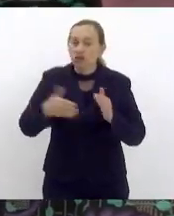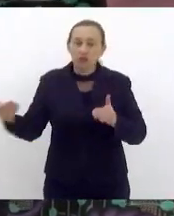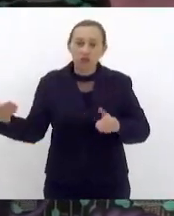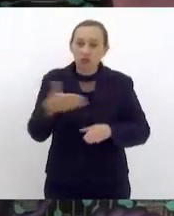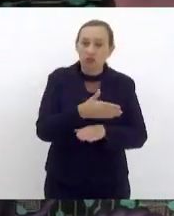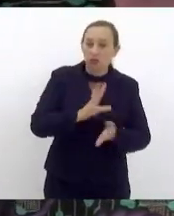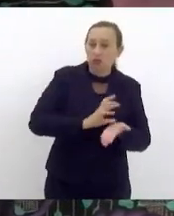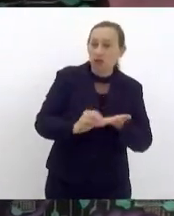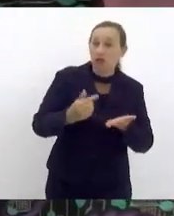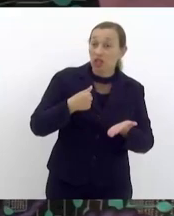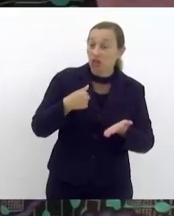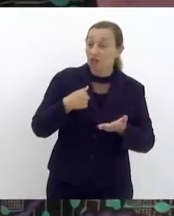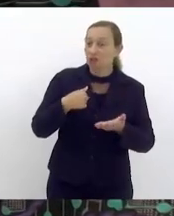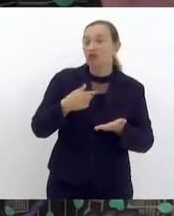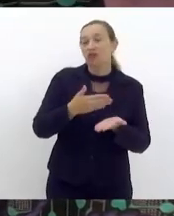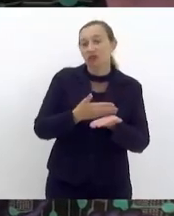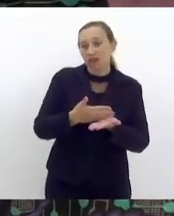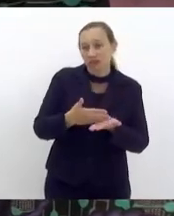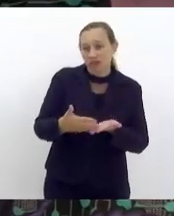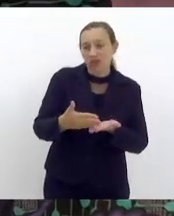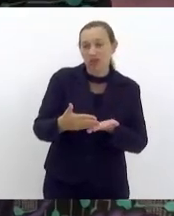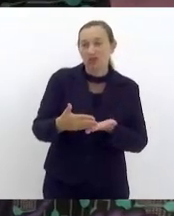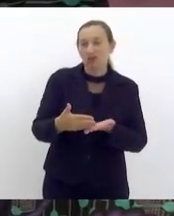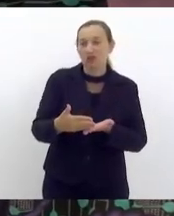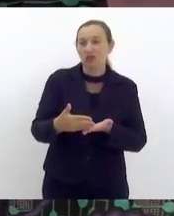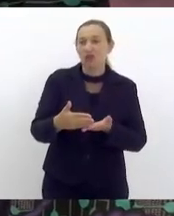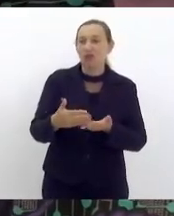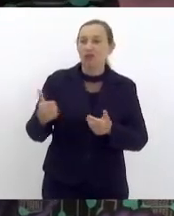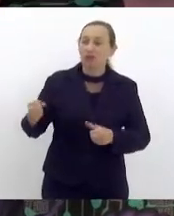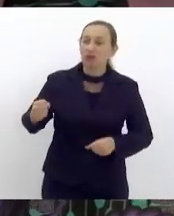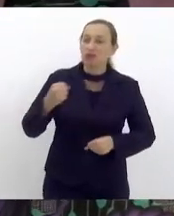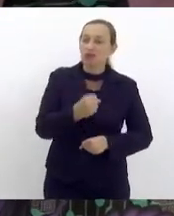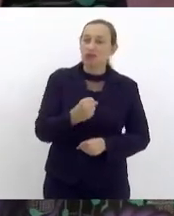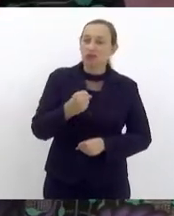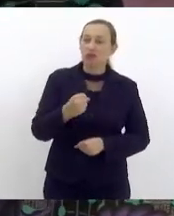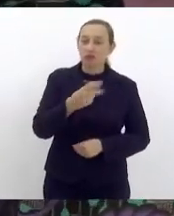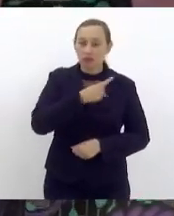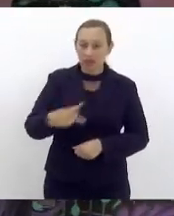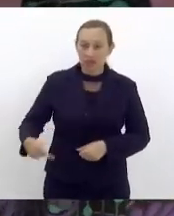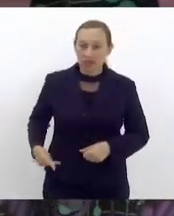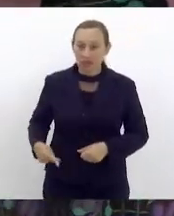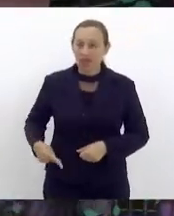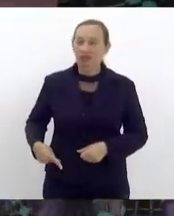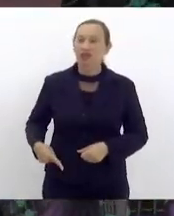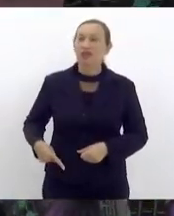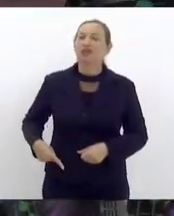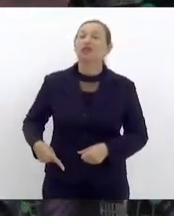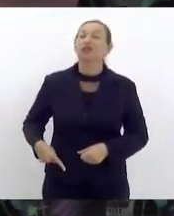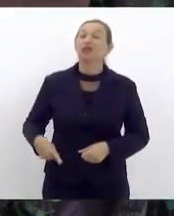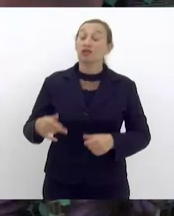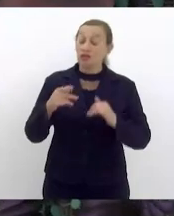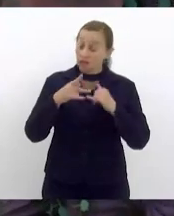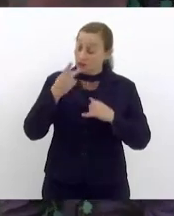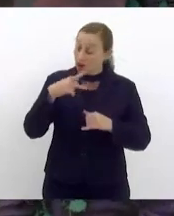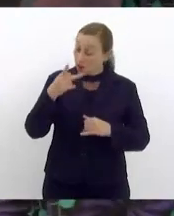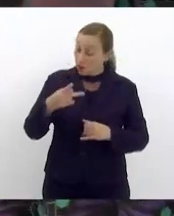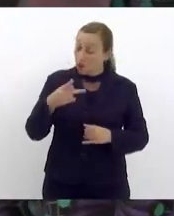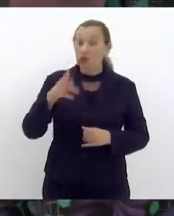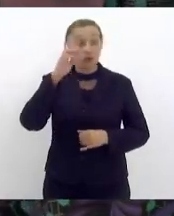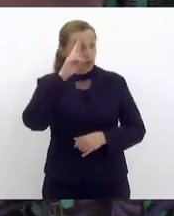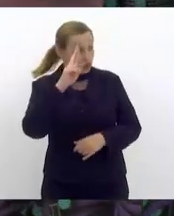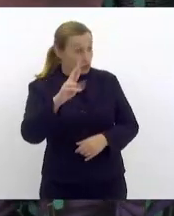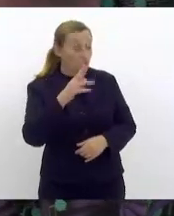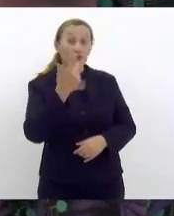como presidi exceção que o nosso presidente foi eleito fez esse discurso perfeito coerente é que vossa excelência se